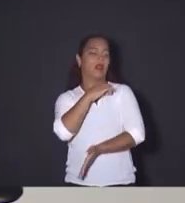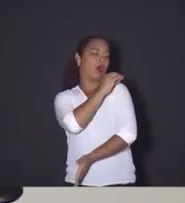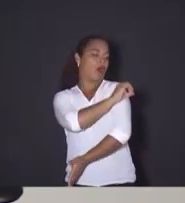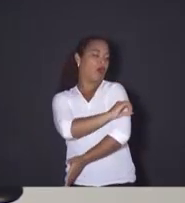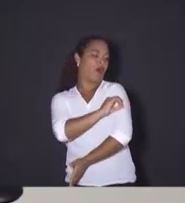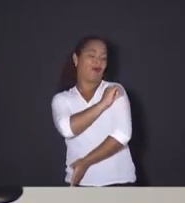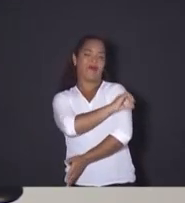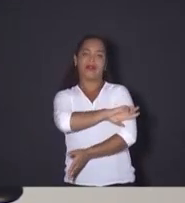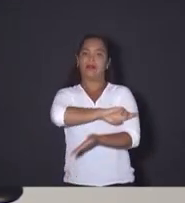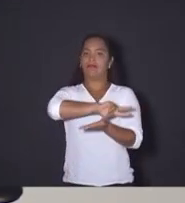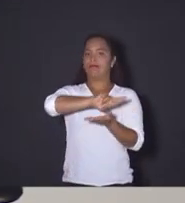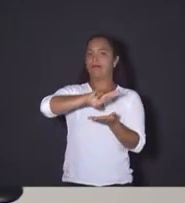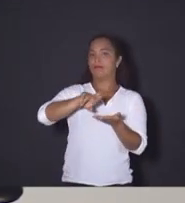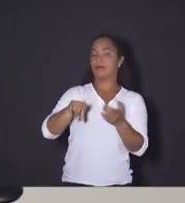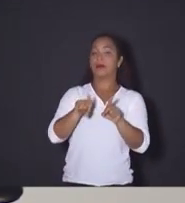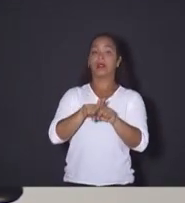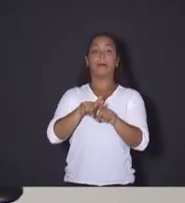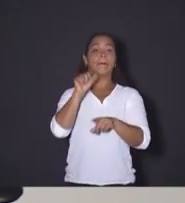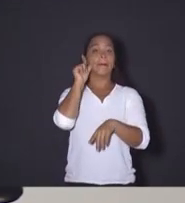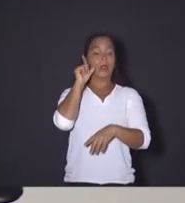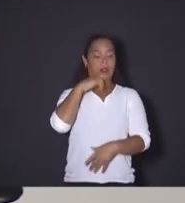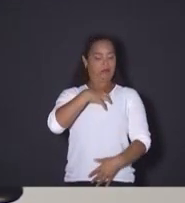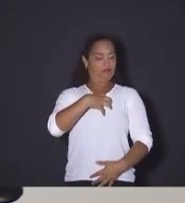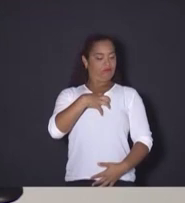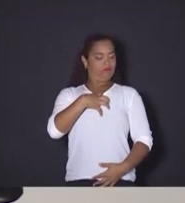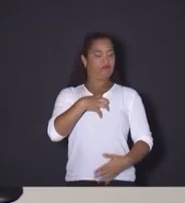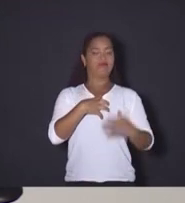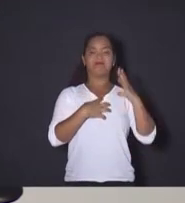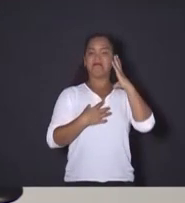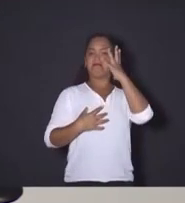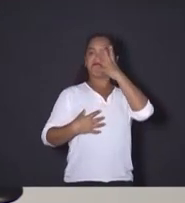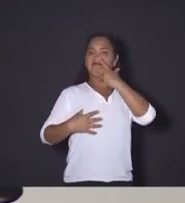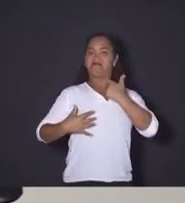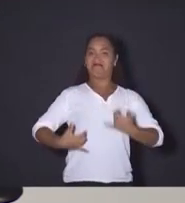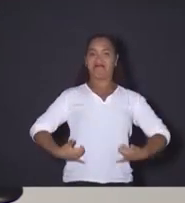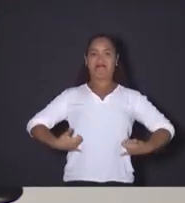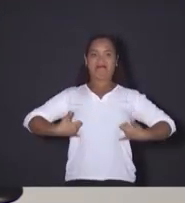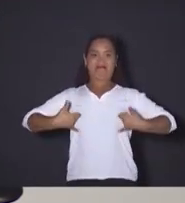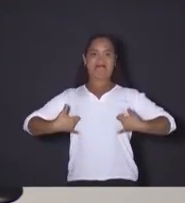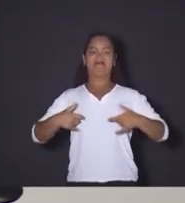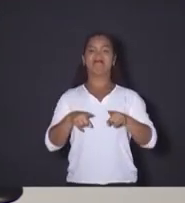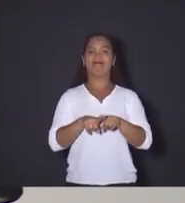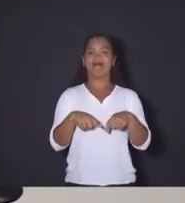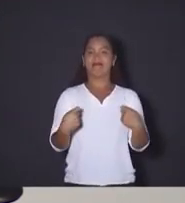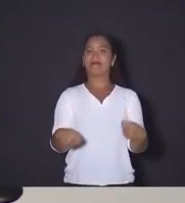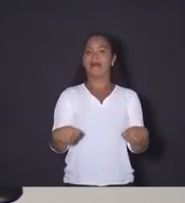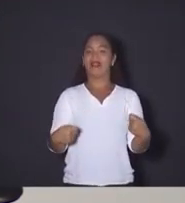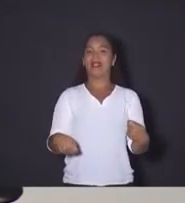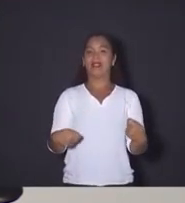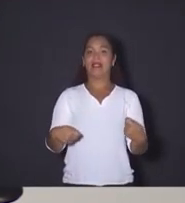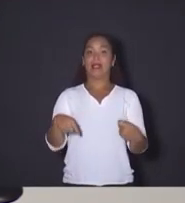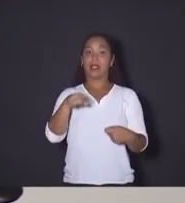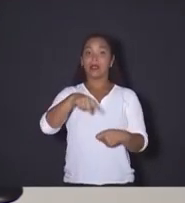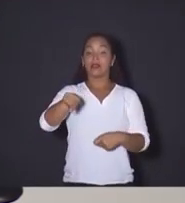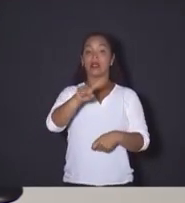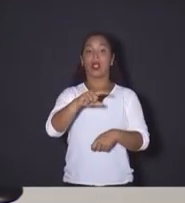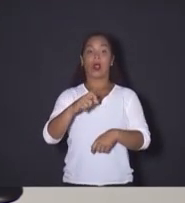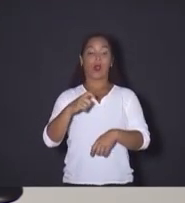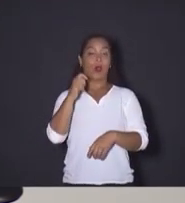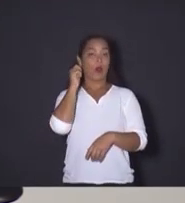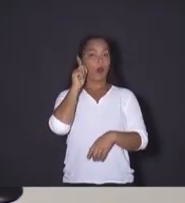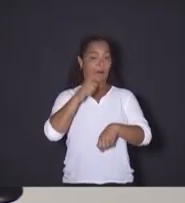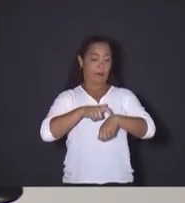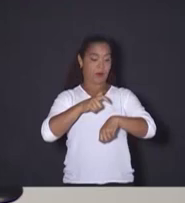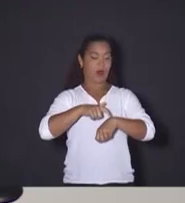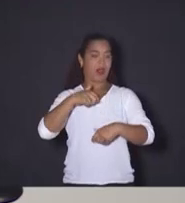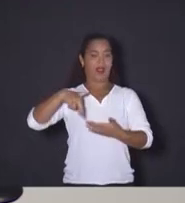entendeu porque a partir do momento a gente trabalha também muita questão da autoestima ea partir do momento que elas se vestem que eu aprendi a